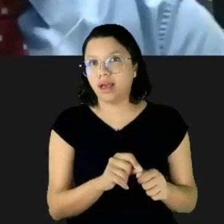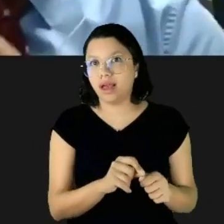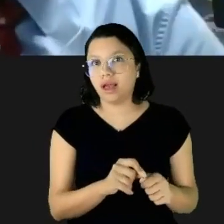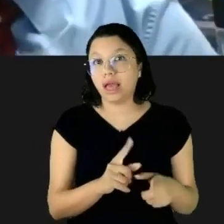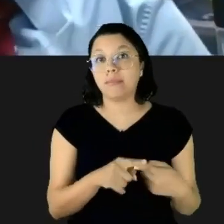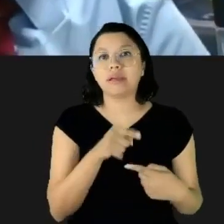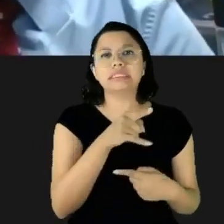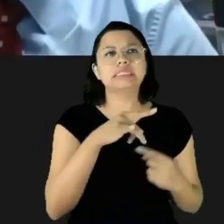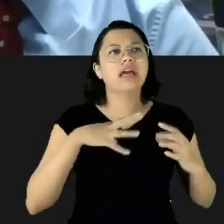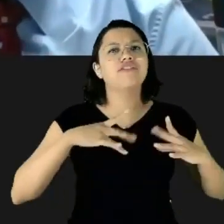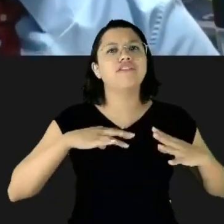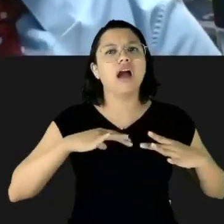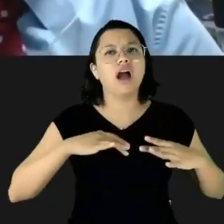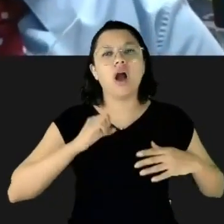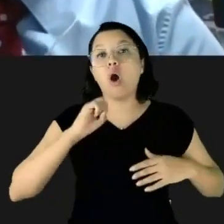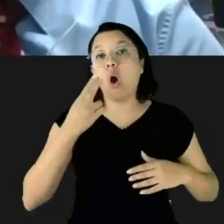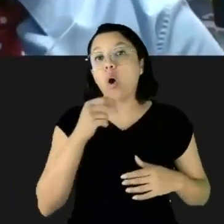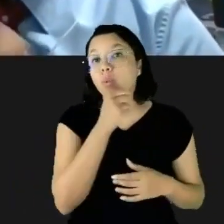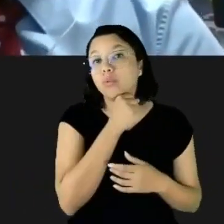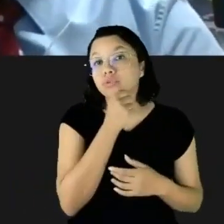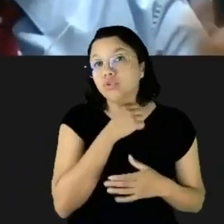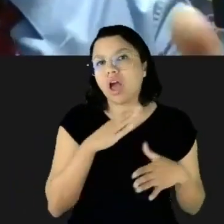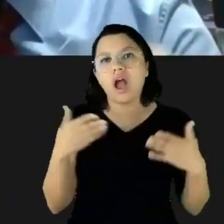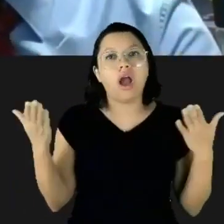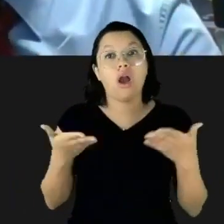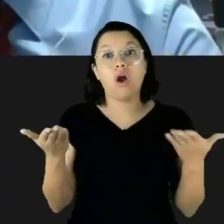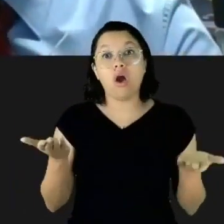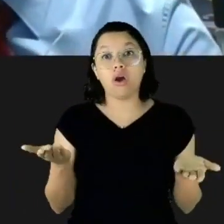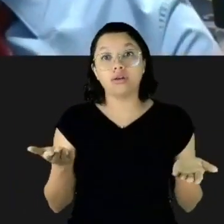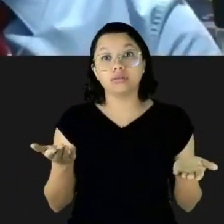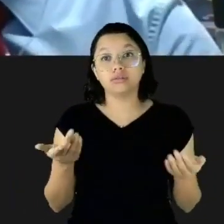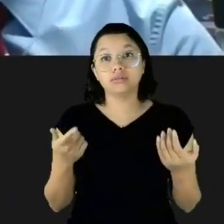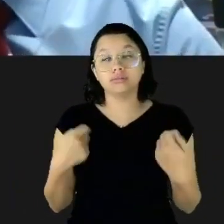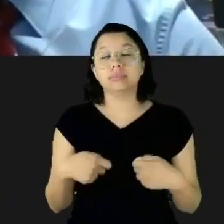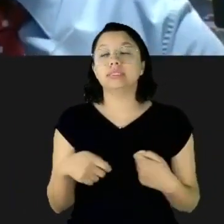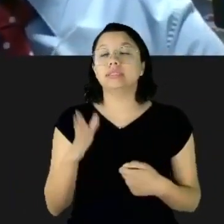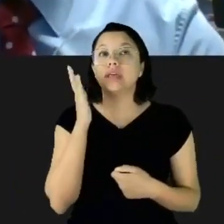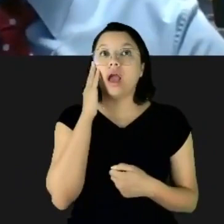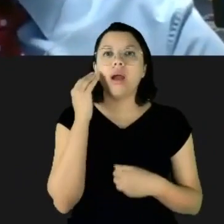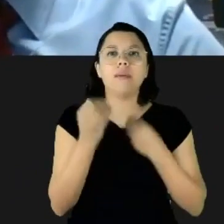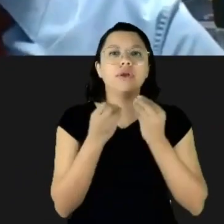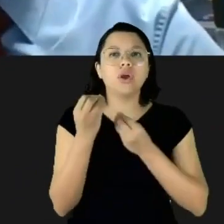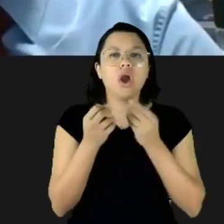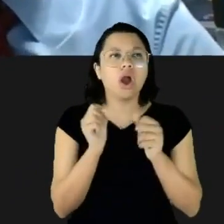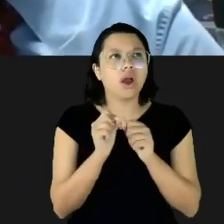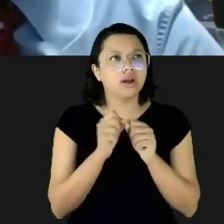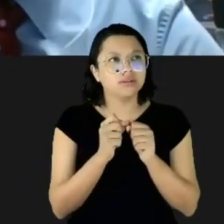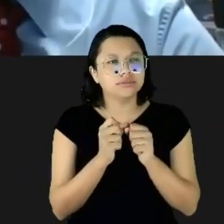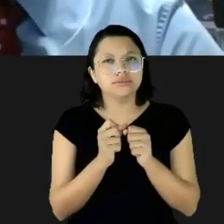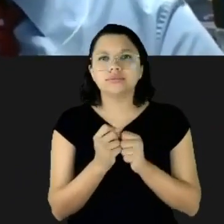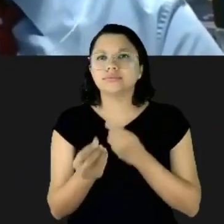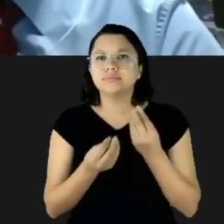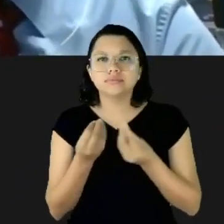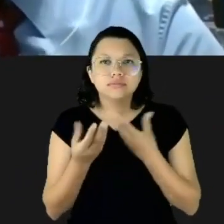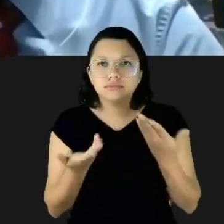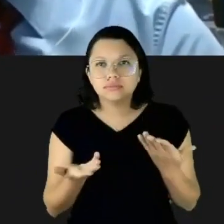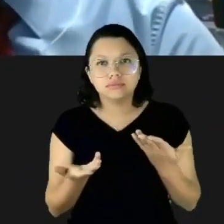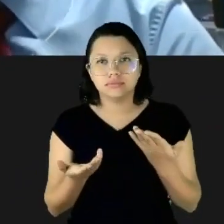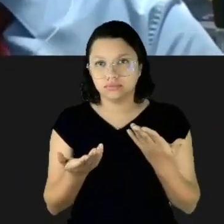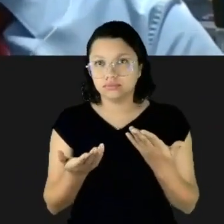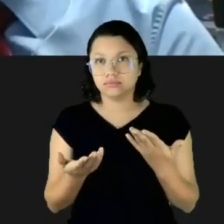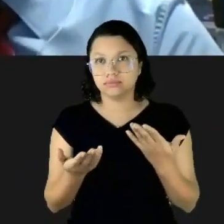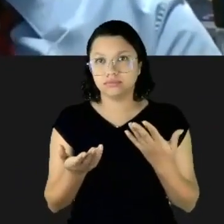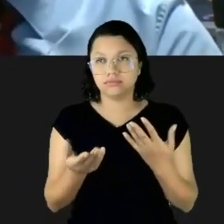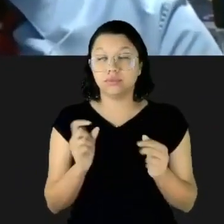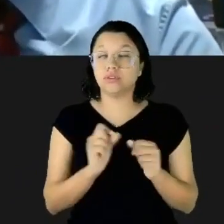saiu de férias ou se aposentou, você precisa ter um mapa de como aquilo é feito, de como aquilo se apresenta para não ter que